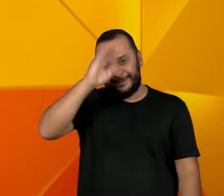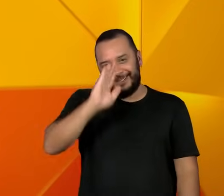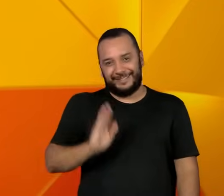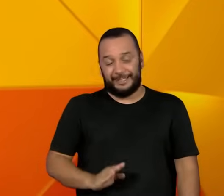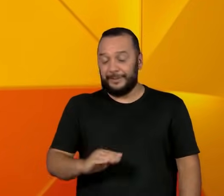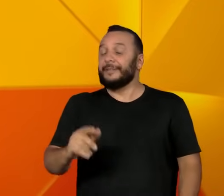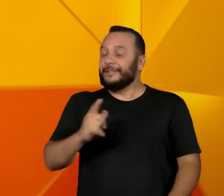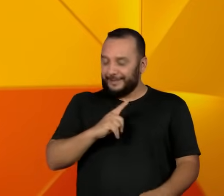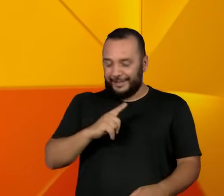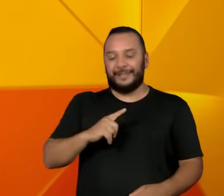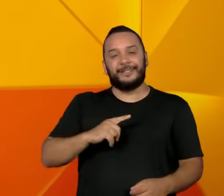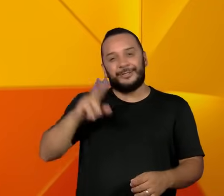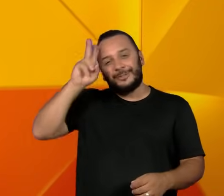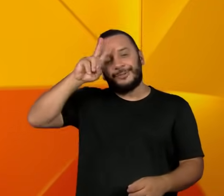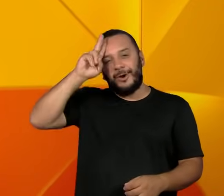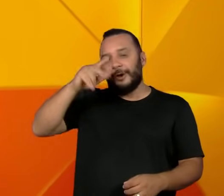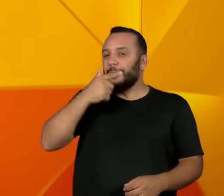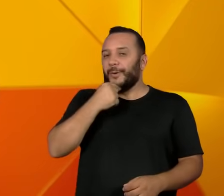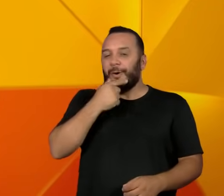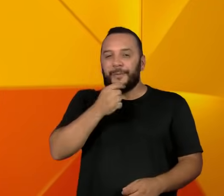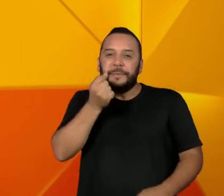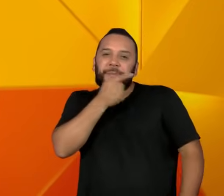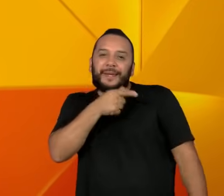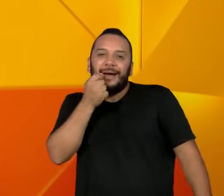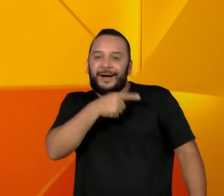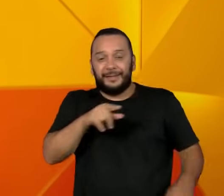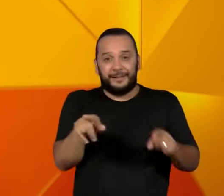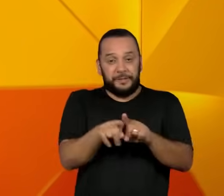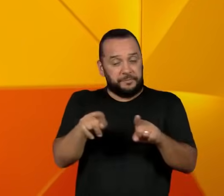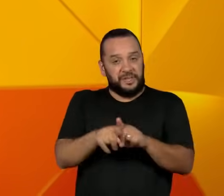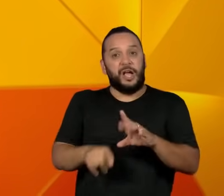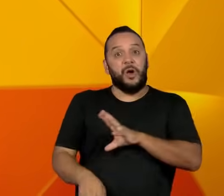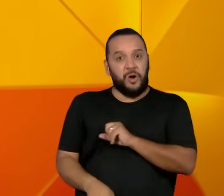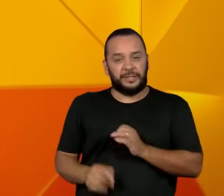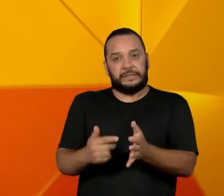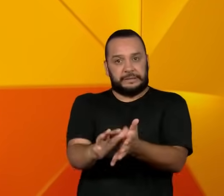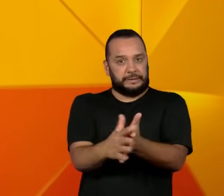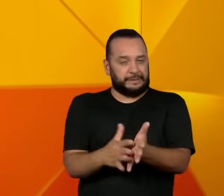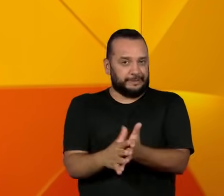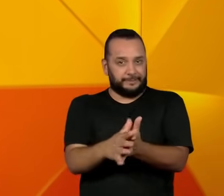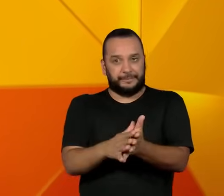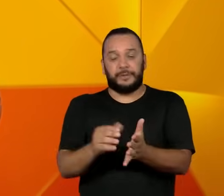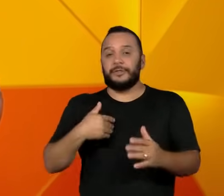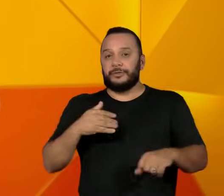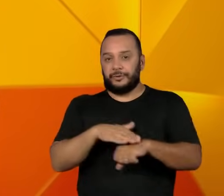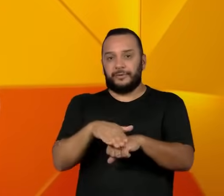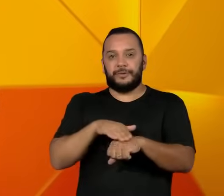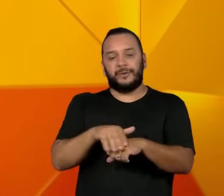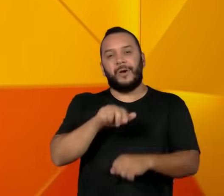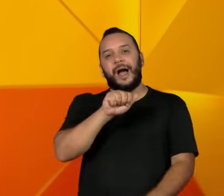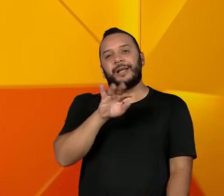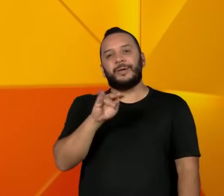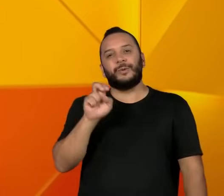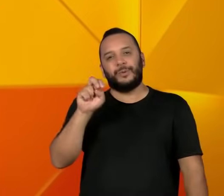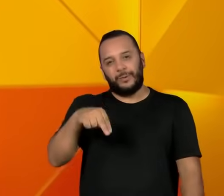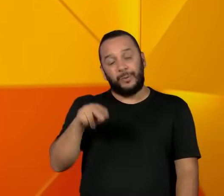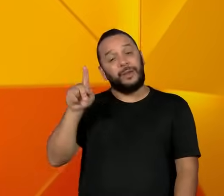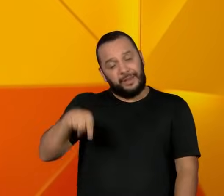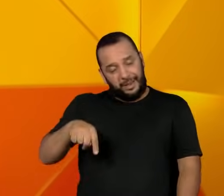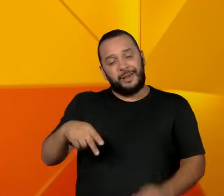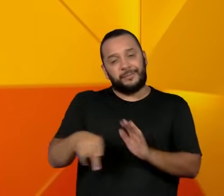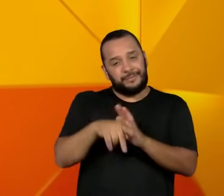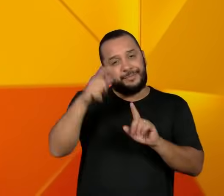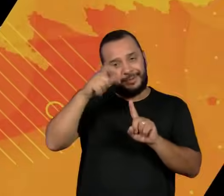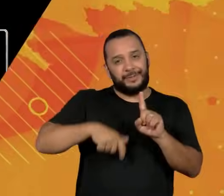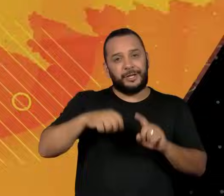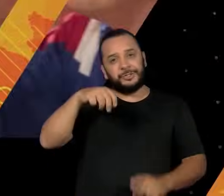só um trapalhão, mas também foi um original do samba. E a gente conversou com Ailton Graça, que dá vida ao Mussum.